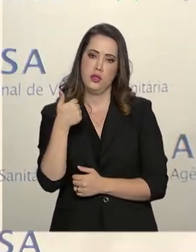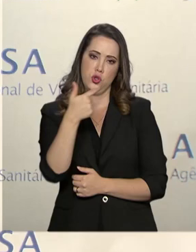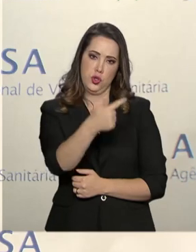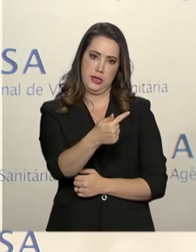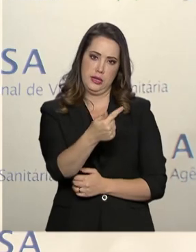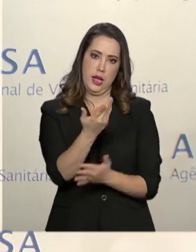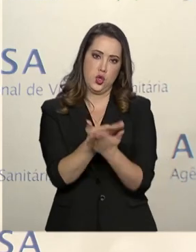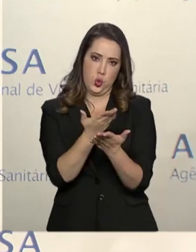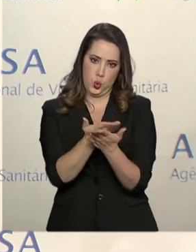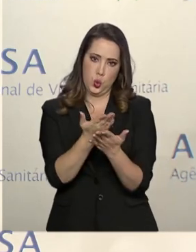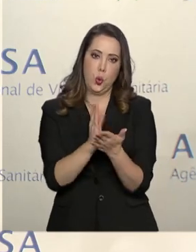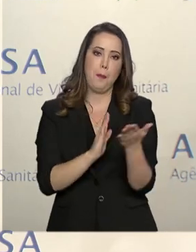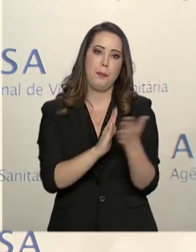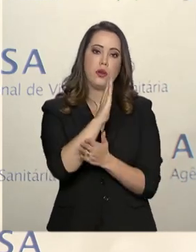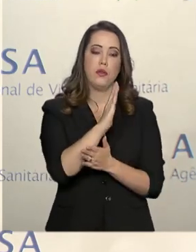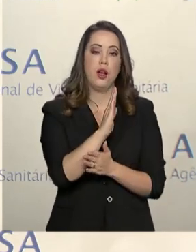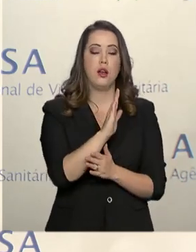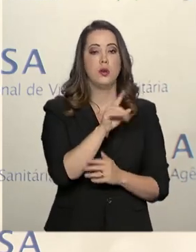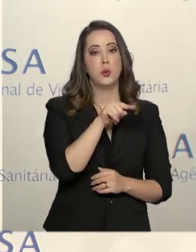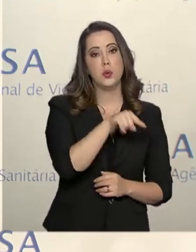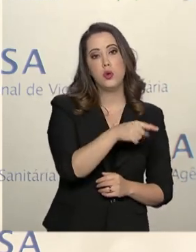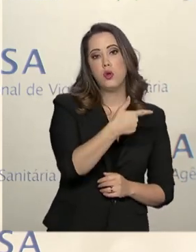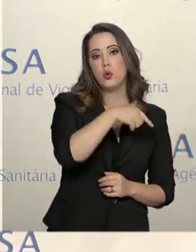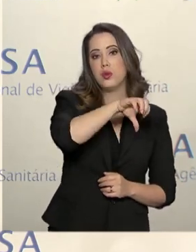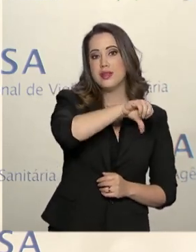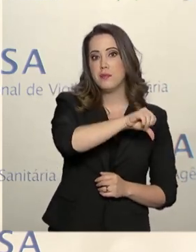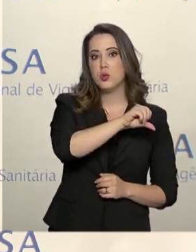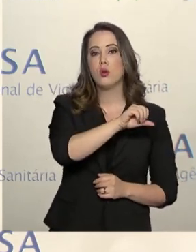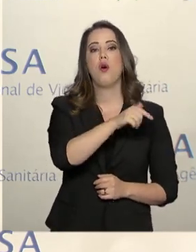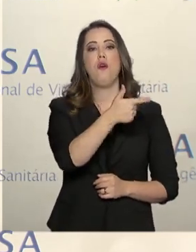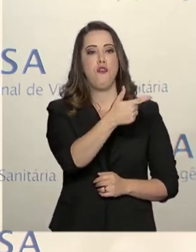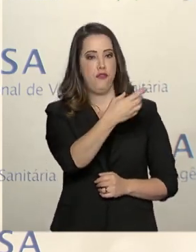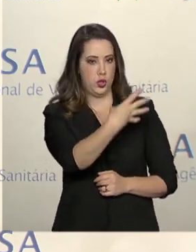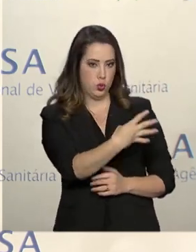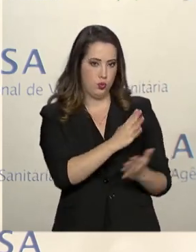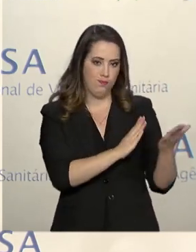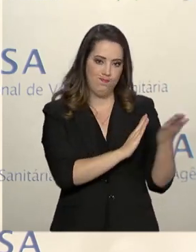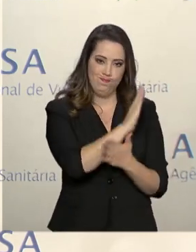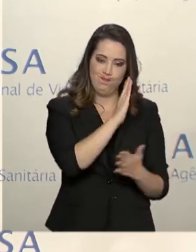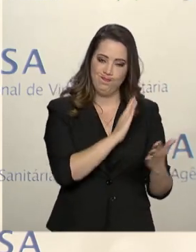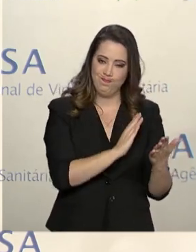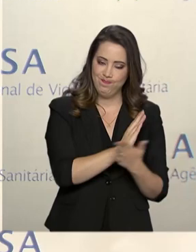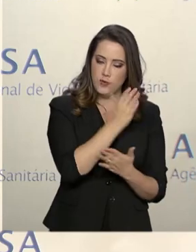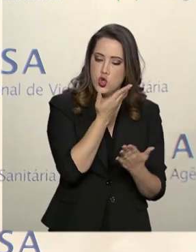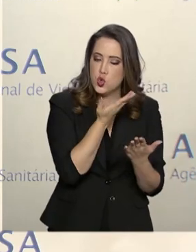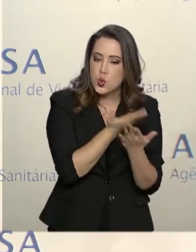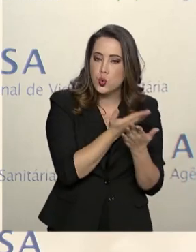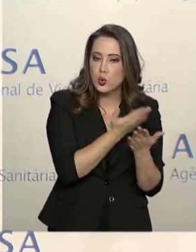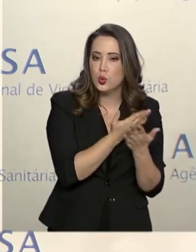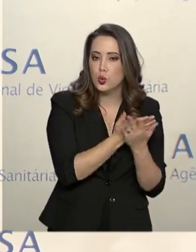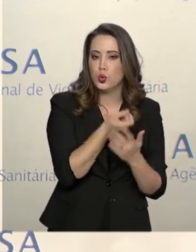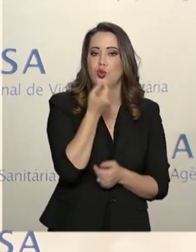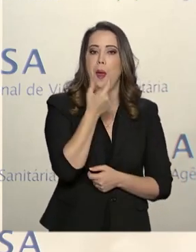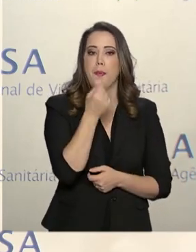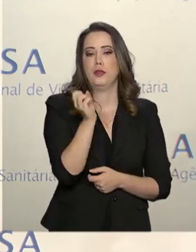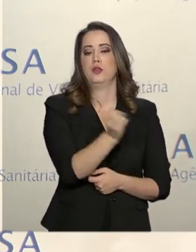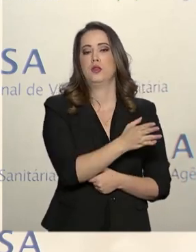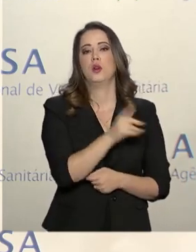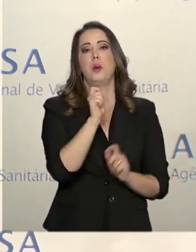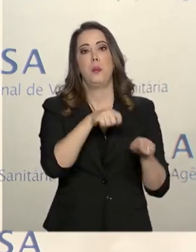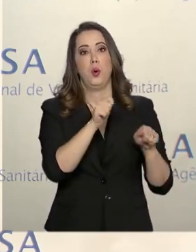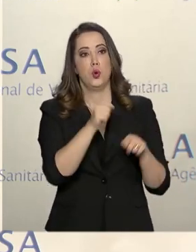medicamentos para doenças raras. Em 2019, foram 24 aprovações, o que coloca o Brasil em uma posição mais